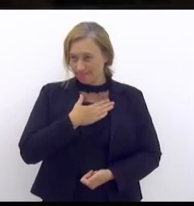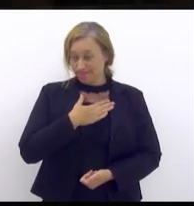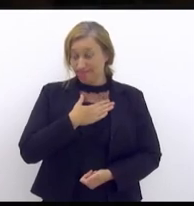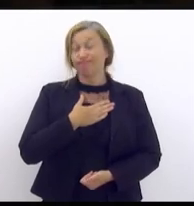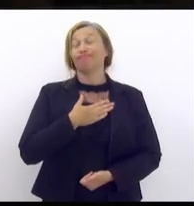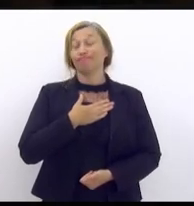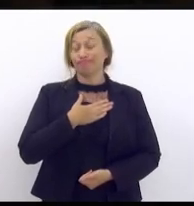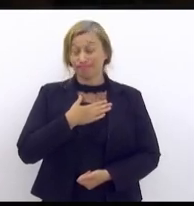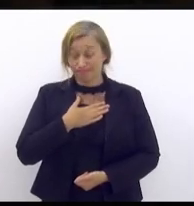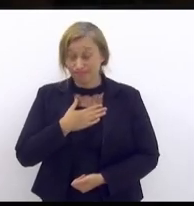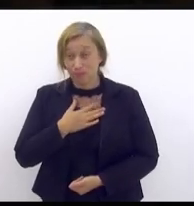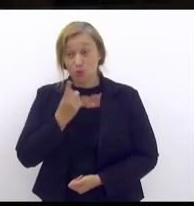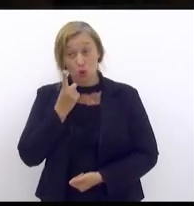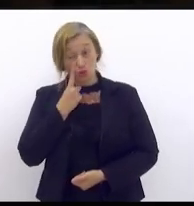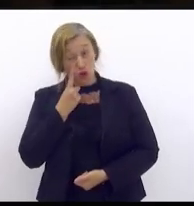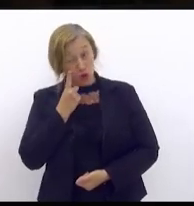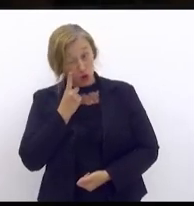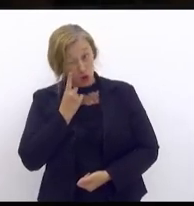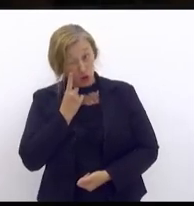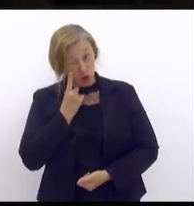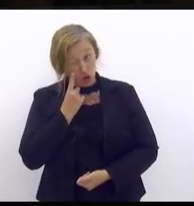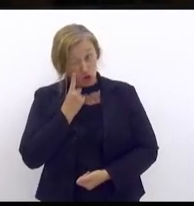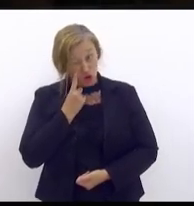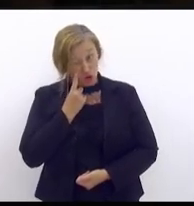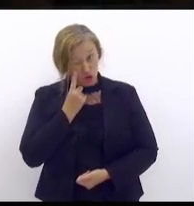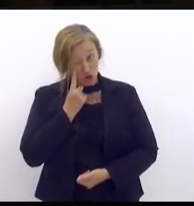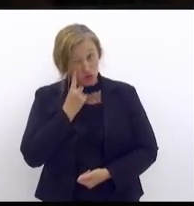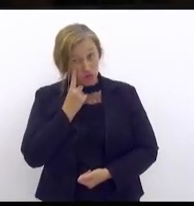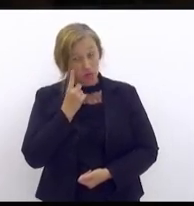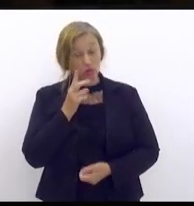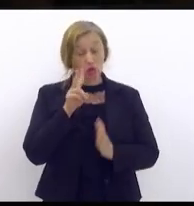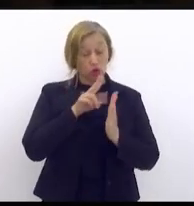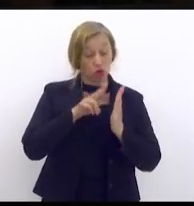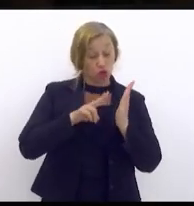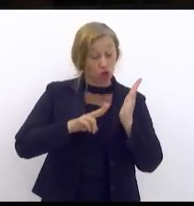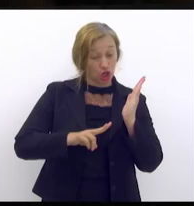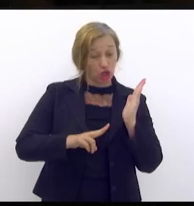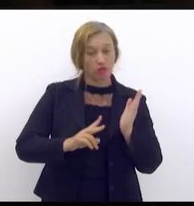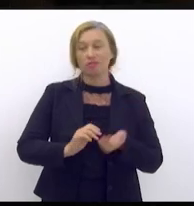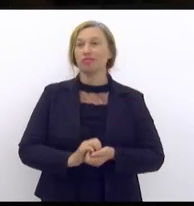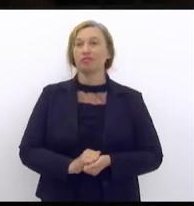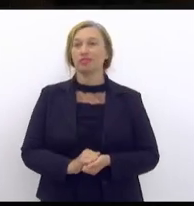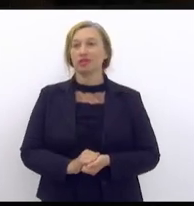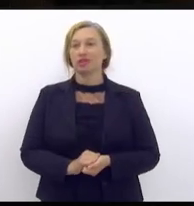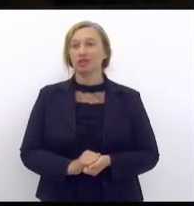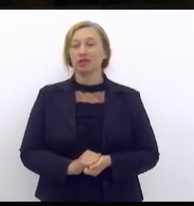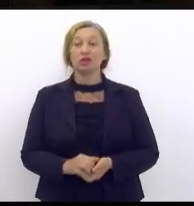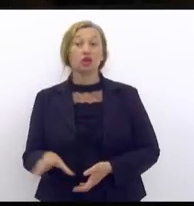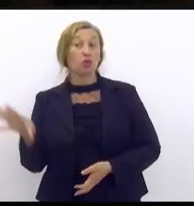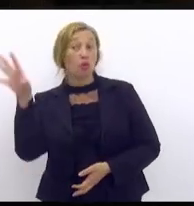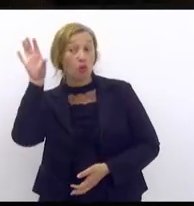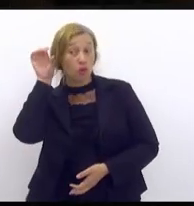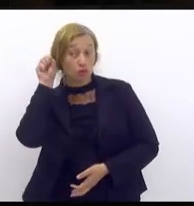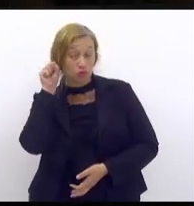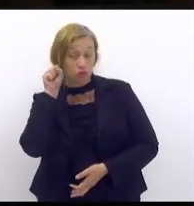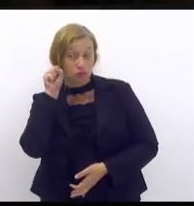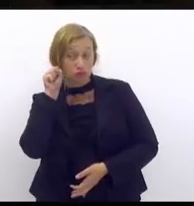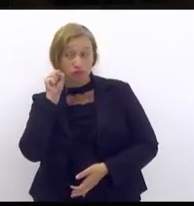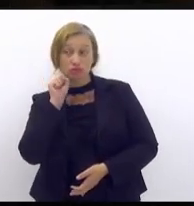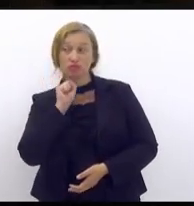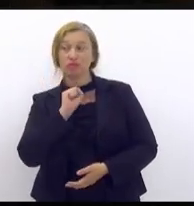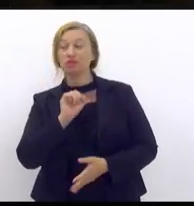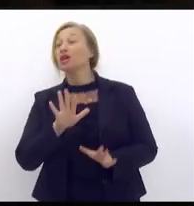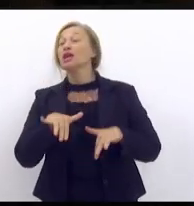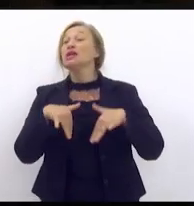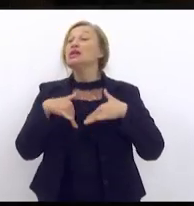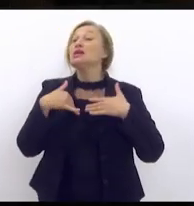sobre o que eu vejo, sobre o que eu leio e sobre o que eu ouço. E quando